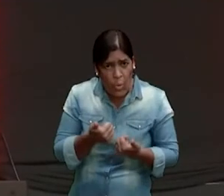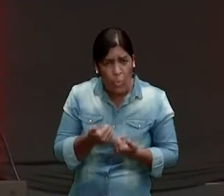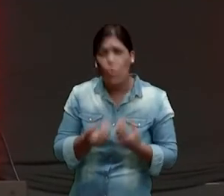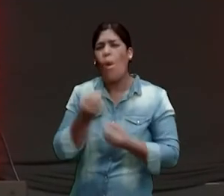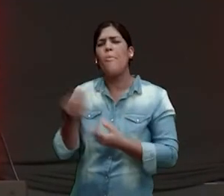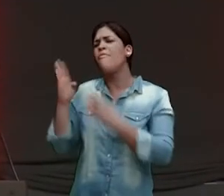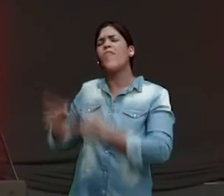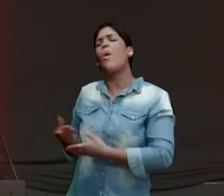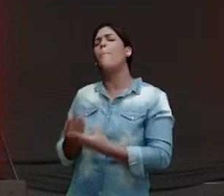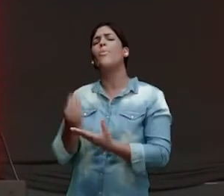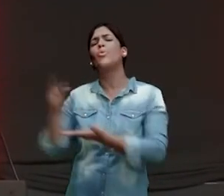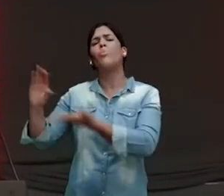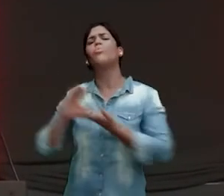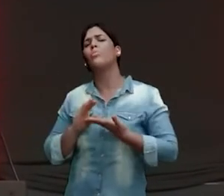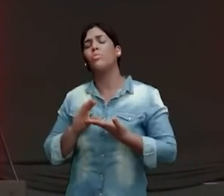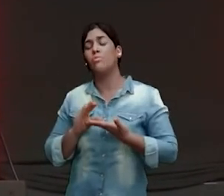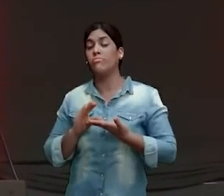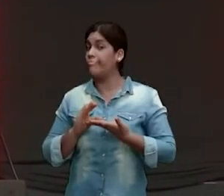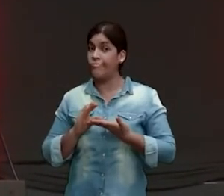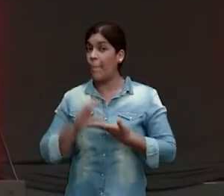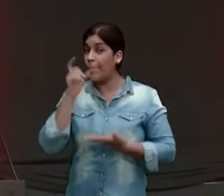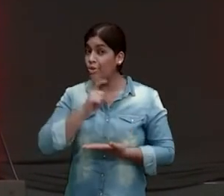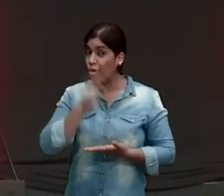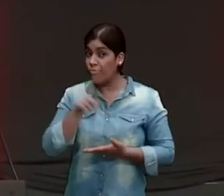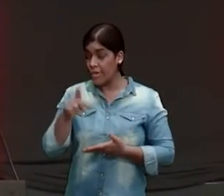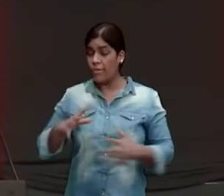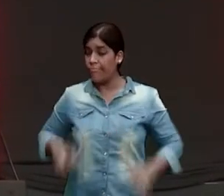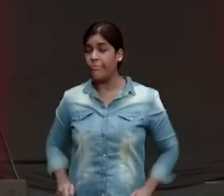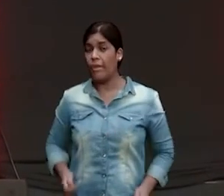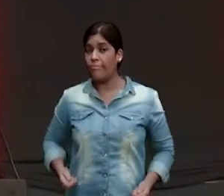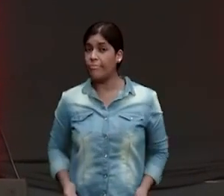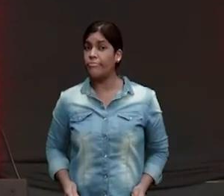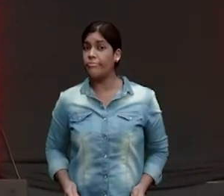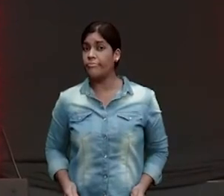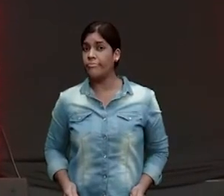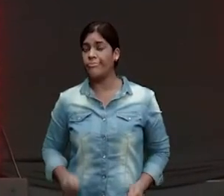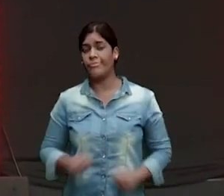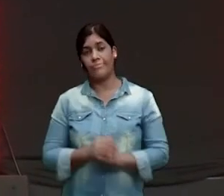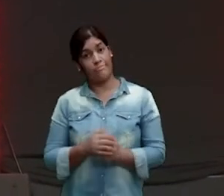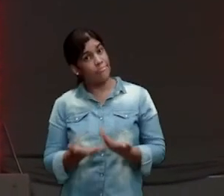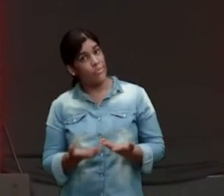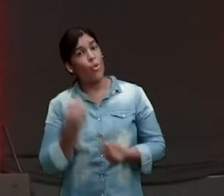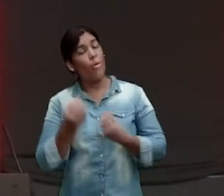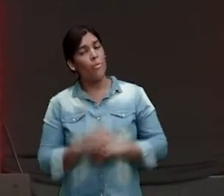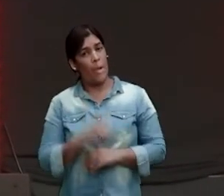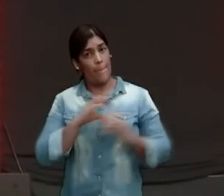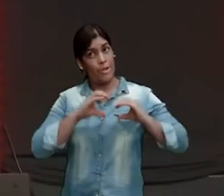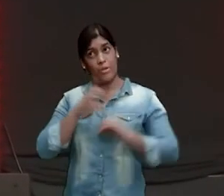para você não e se veja como você é pão duro o apaixonado por Deus